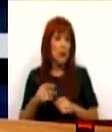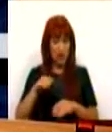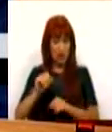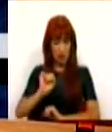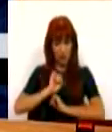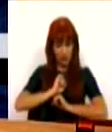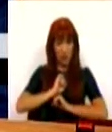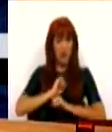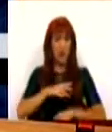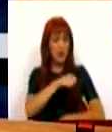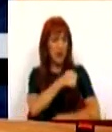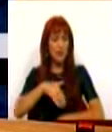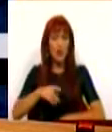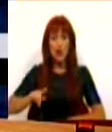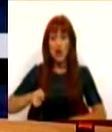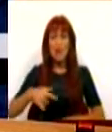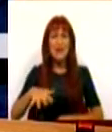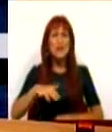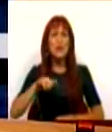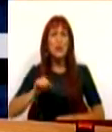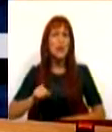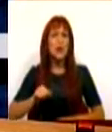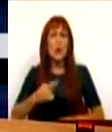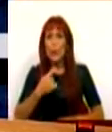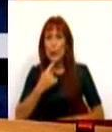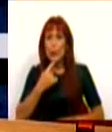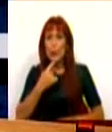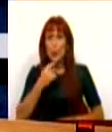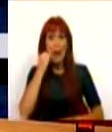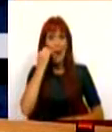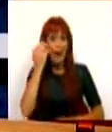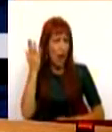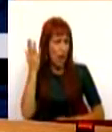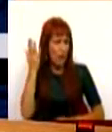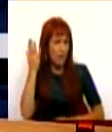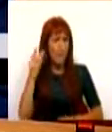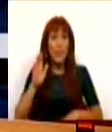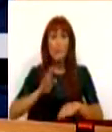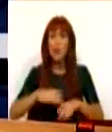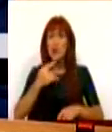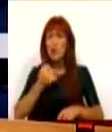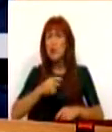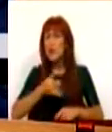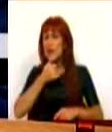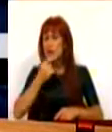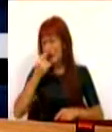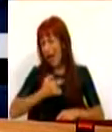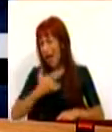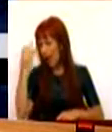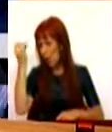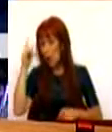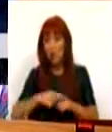distrito, a Misericórdia de Chaves está numa situação extraordinariamente grave, fruto de muitas decisões erradas